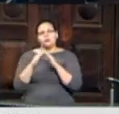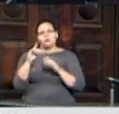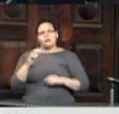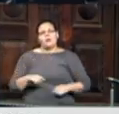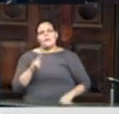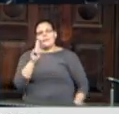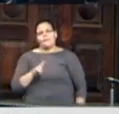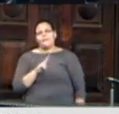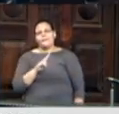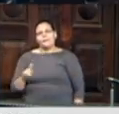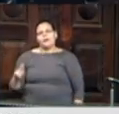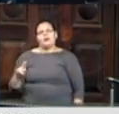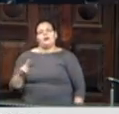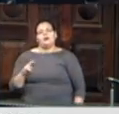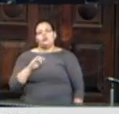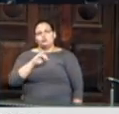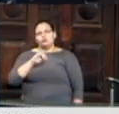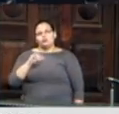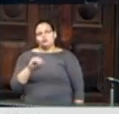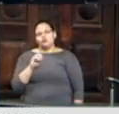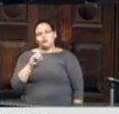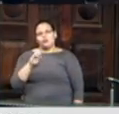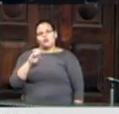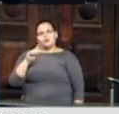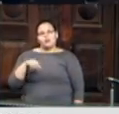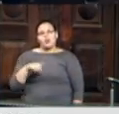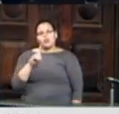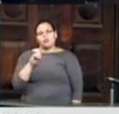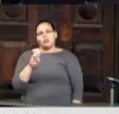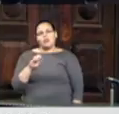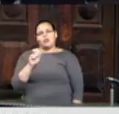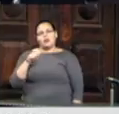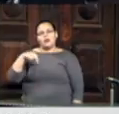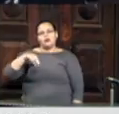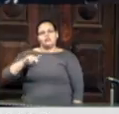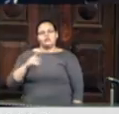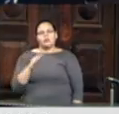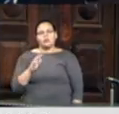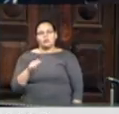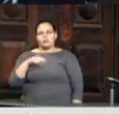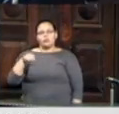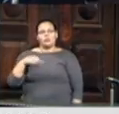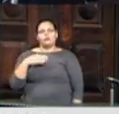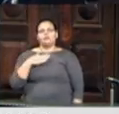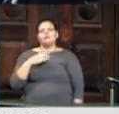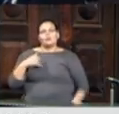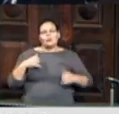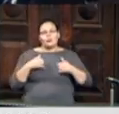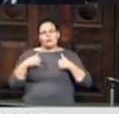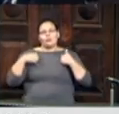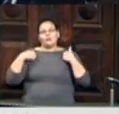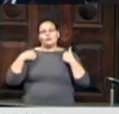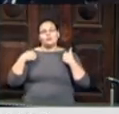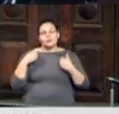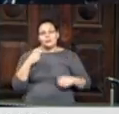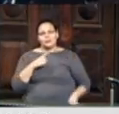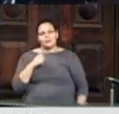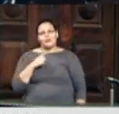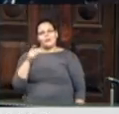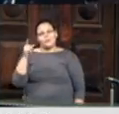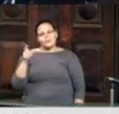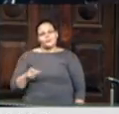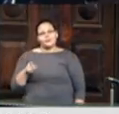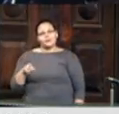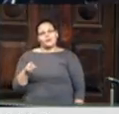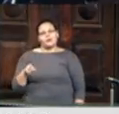padre José de Anchieta. Nós nos orgulhamos muito de termos como patrono